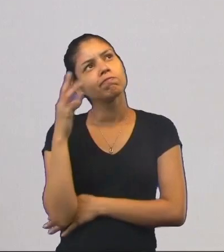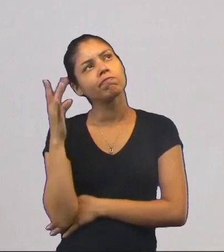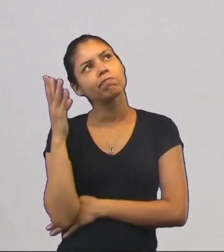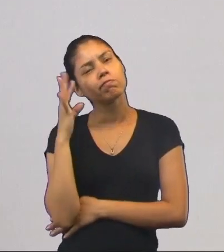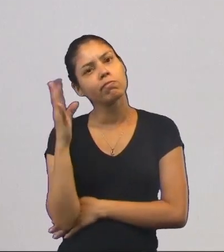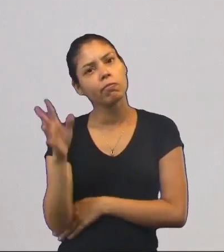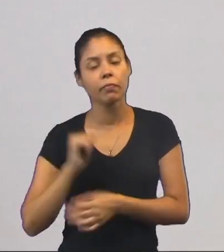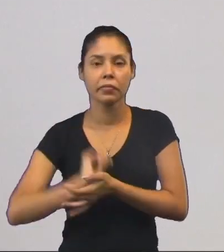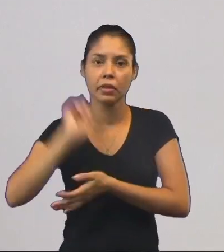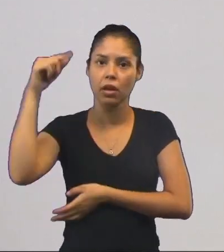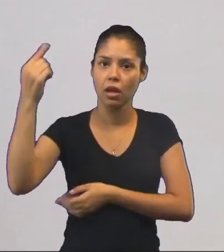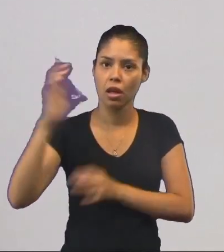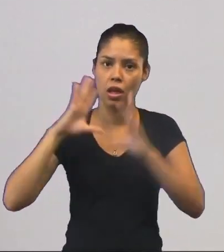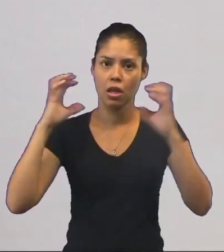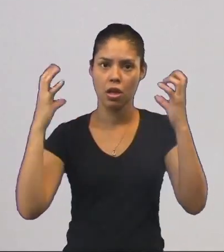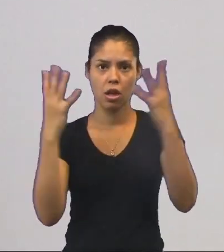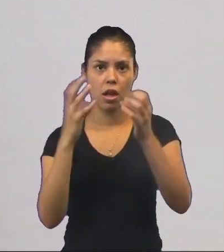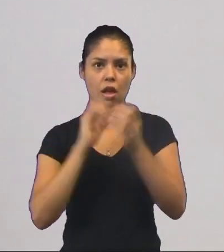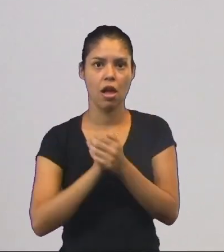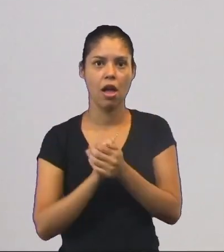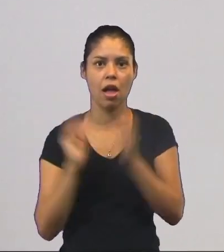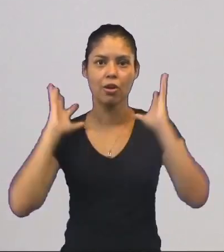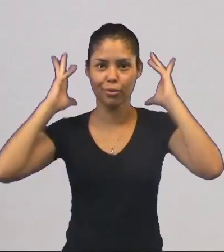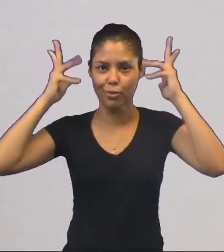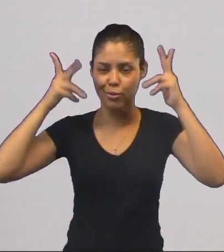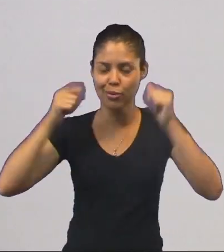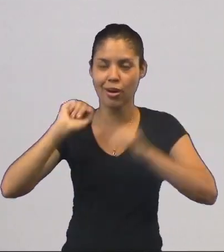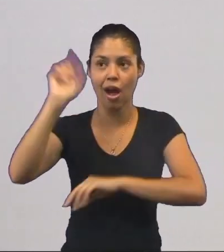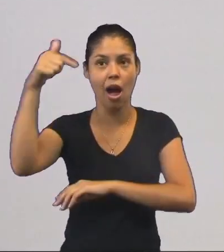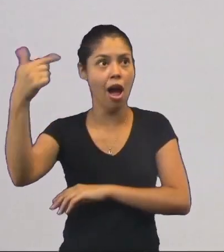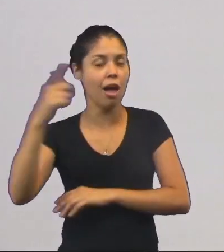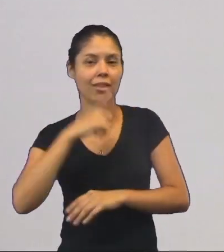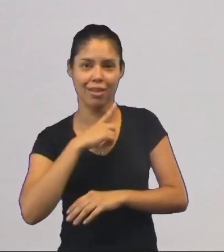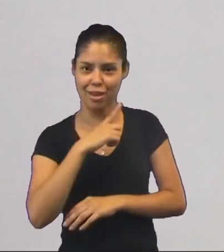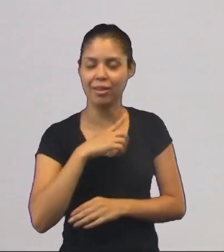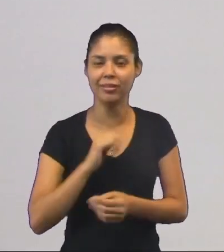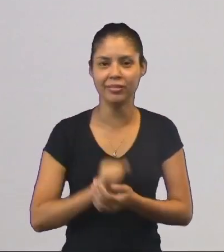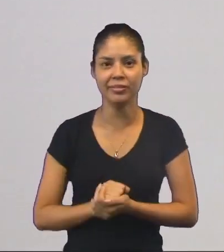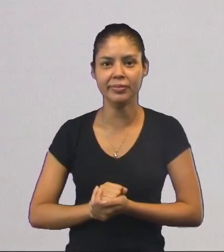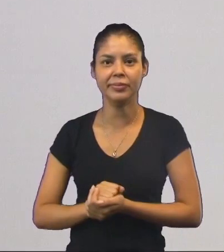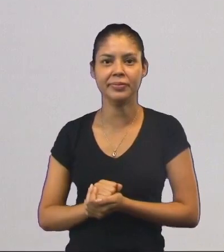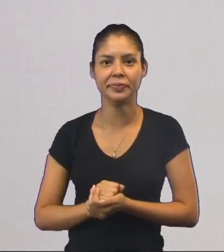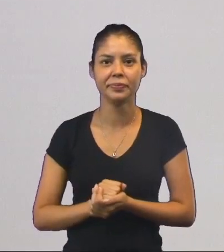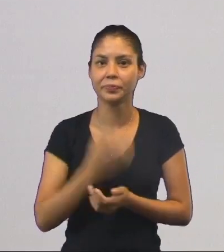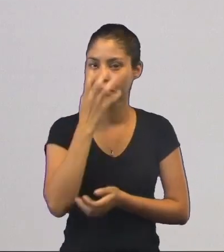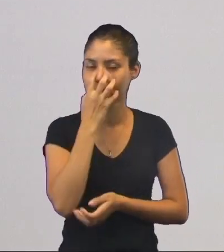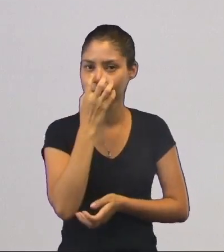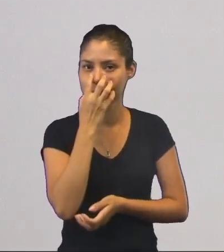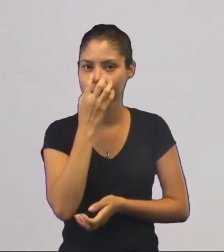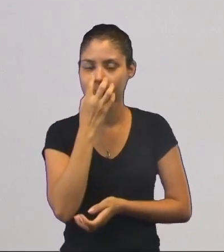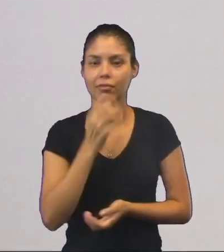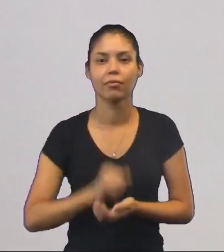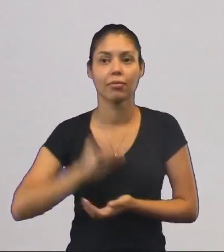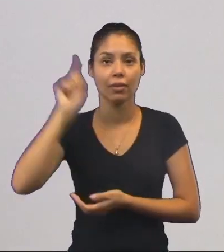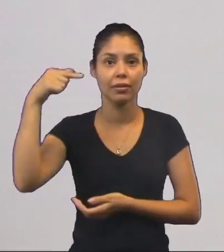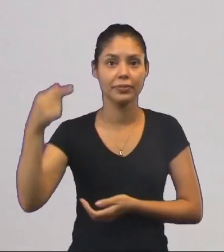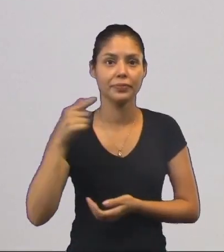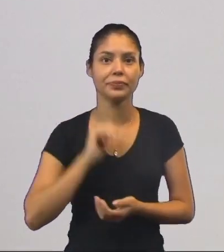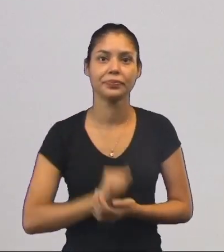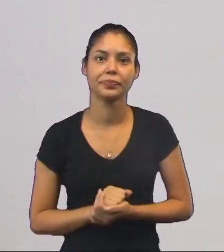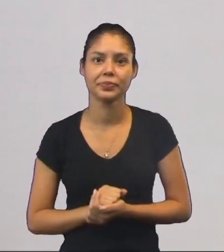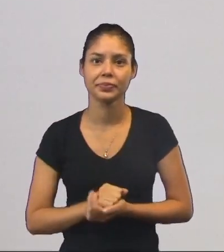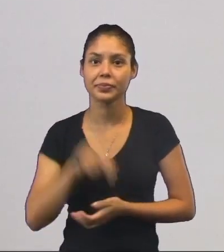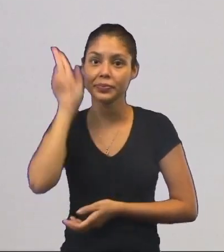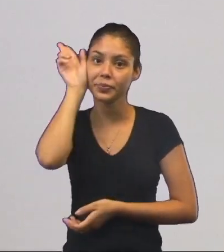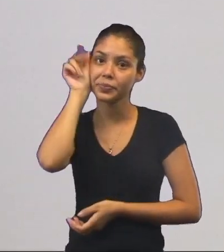imaginando, olha que só aquela nuvem tem formato de leão, aquela nuvem tem formato de cachorro, aquela nuvem tem formato